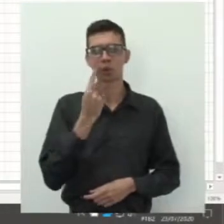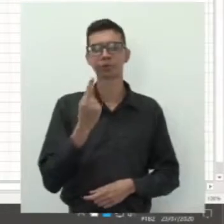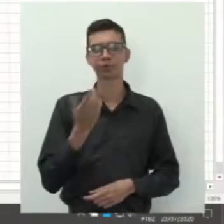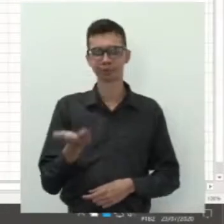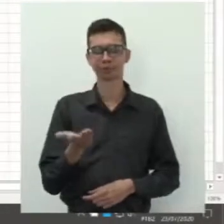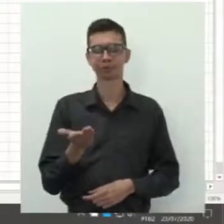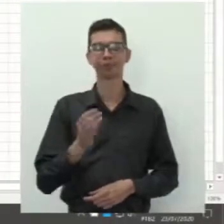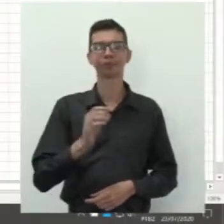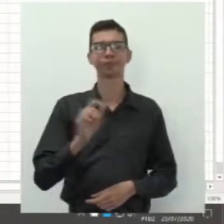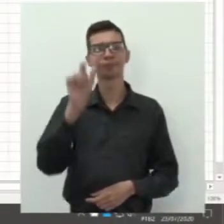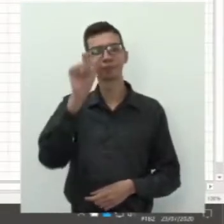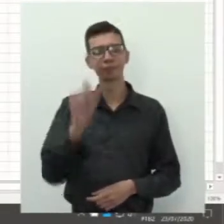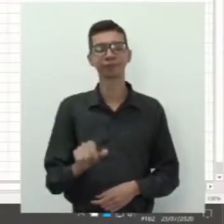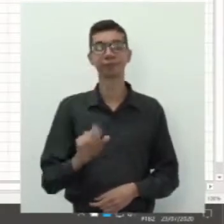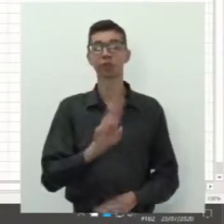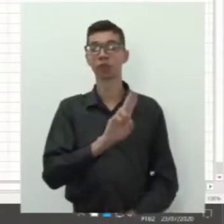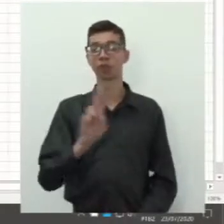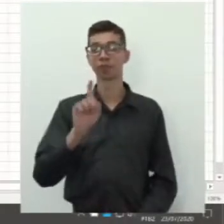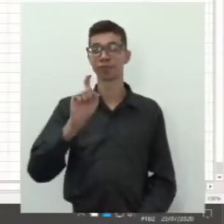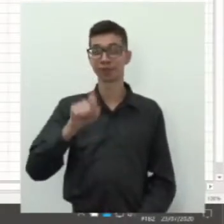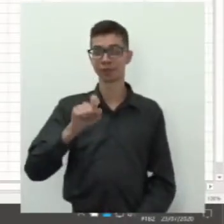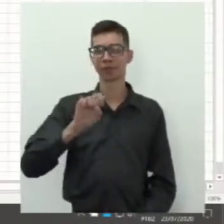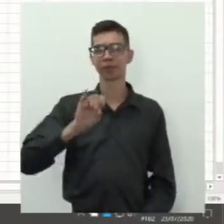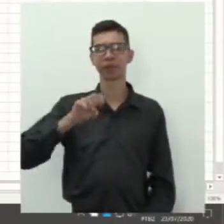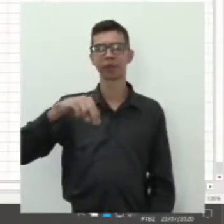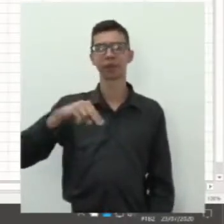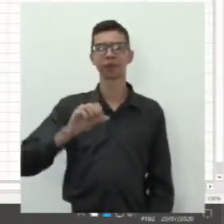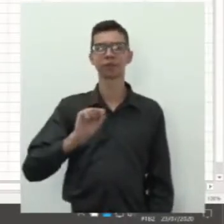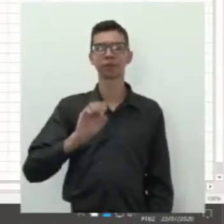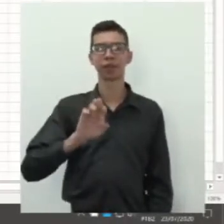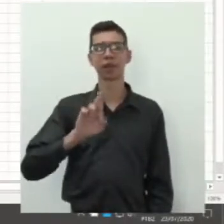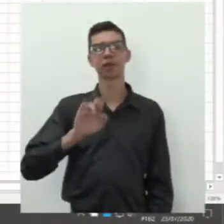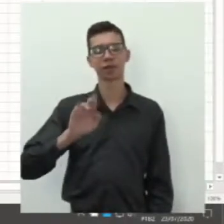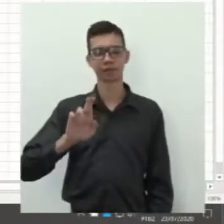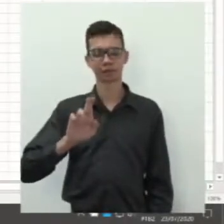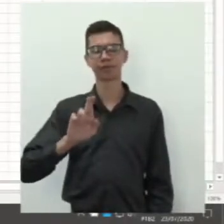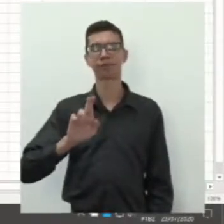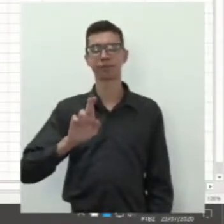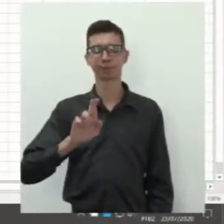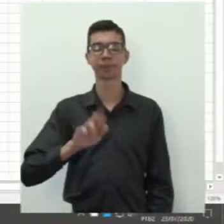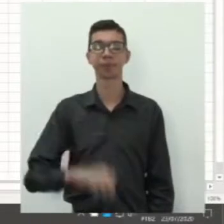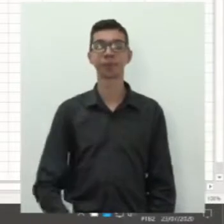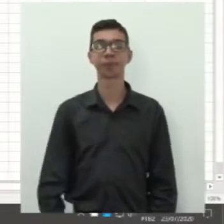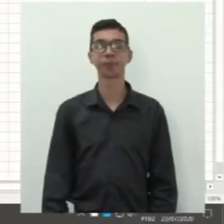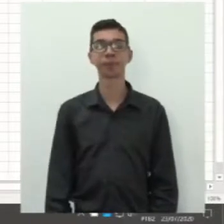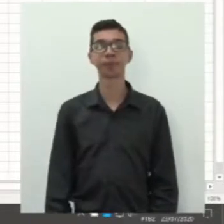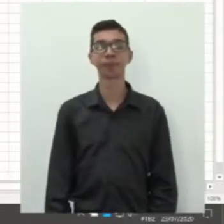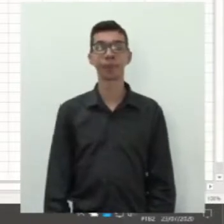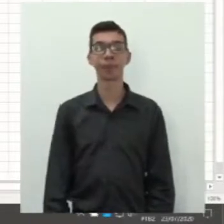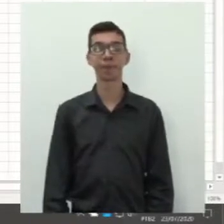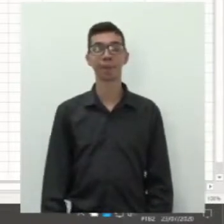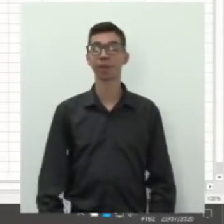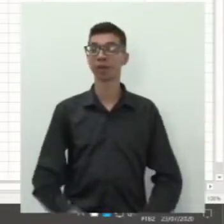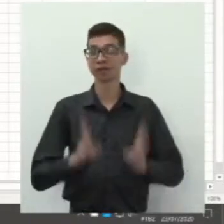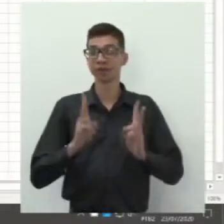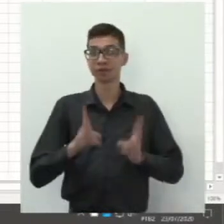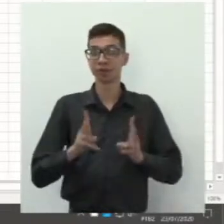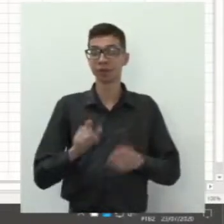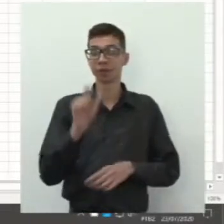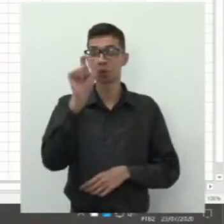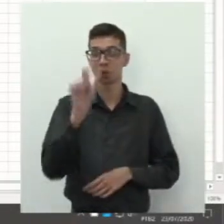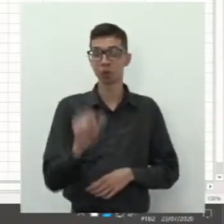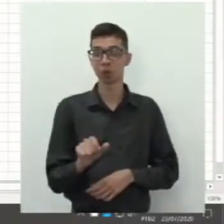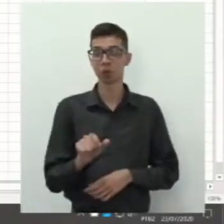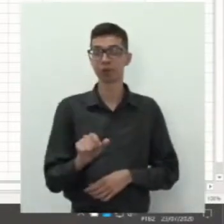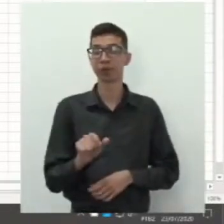inserir. Ele tá vendo? Ó, ele inseriu uma coluna no meio da minha tabela. Então, ele sempre vai inserir a coluna à